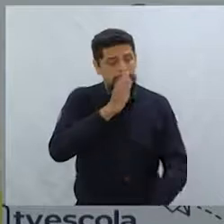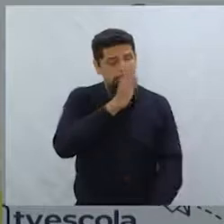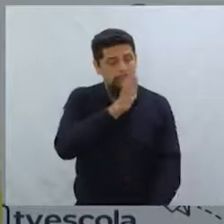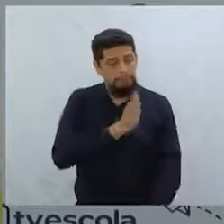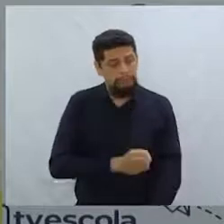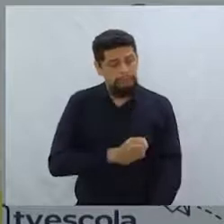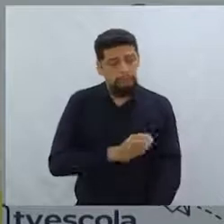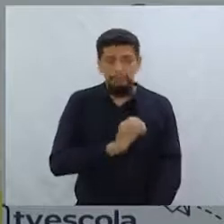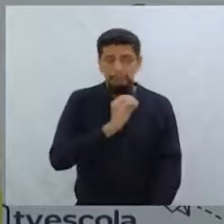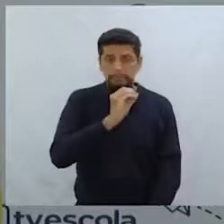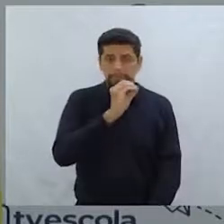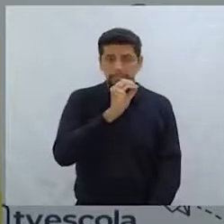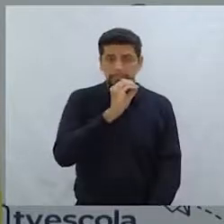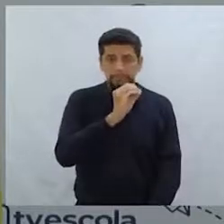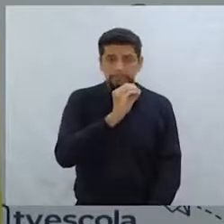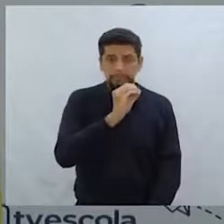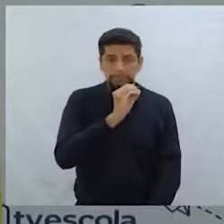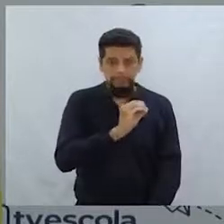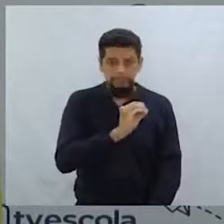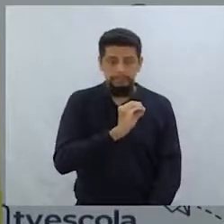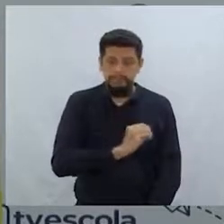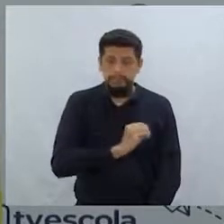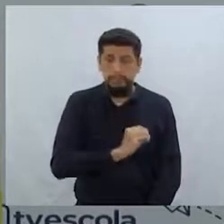ser em cada uma das horizontais aqui,